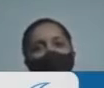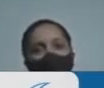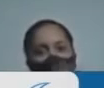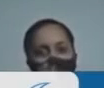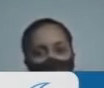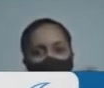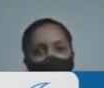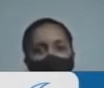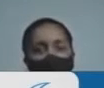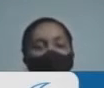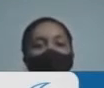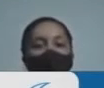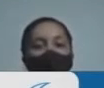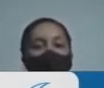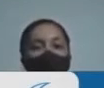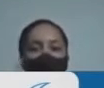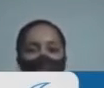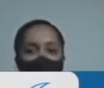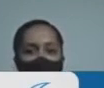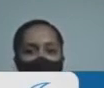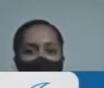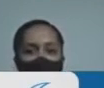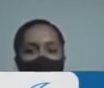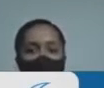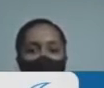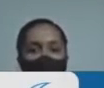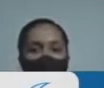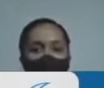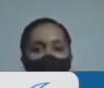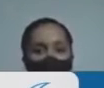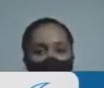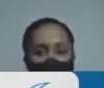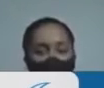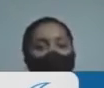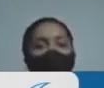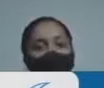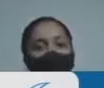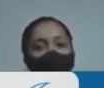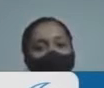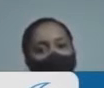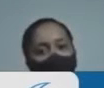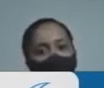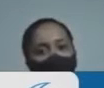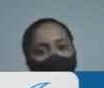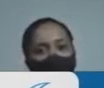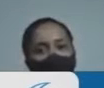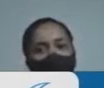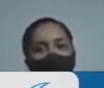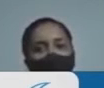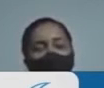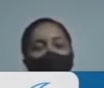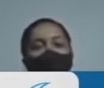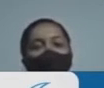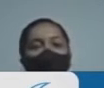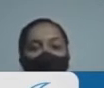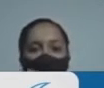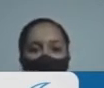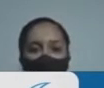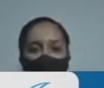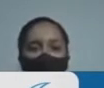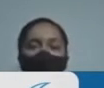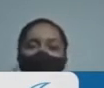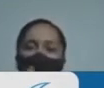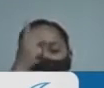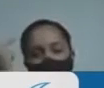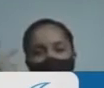na coletiva, Marcelo Queiroga voltou a defender o distanciamento social e colocou como meta melhorar o atendimento hospitalar